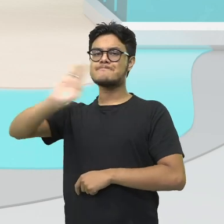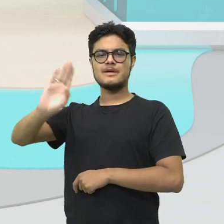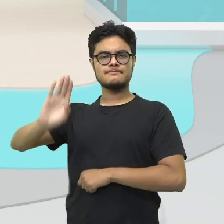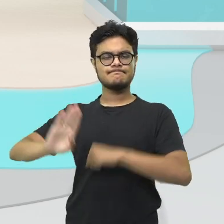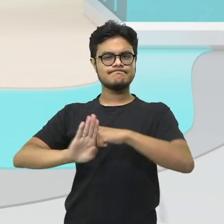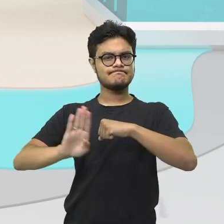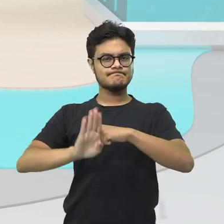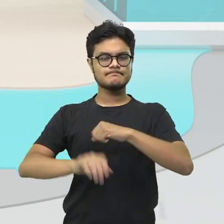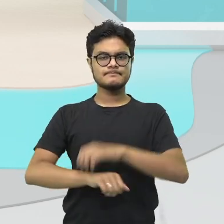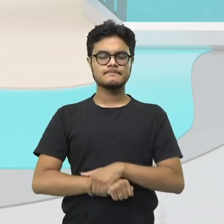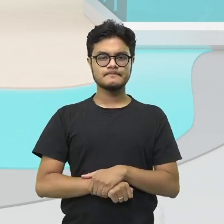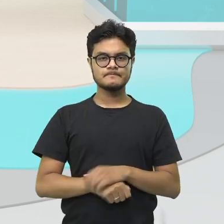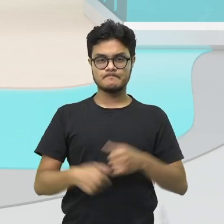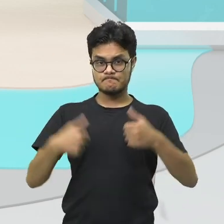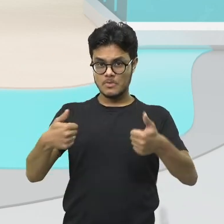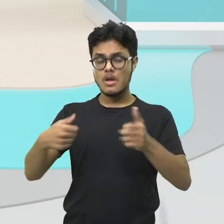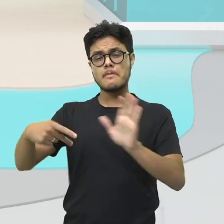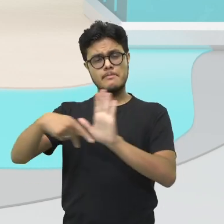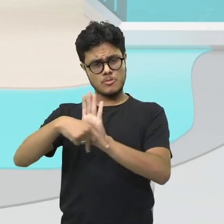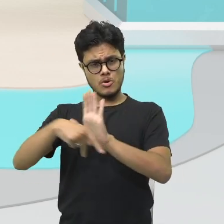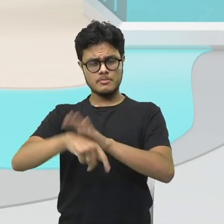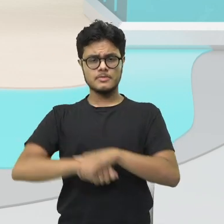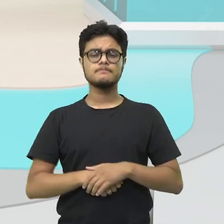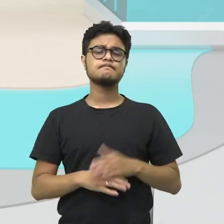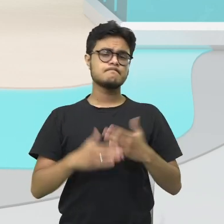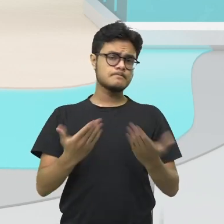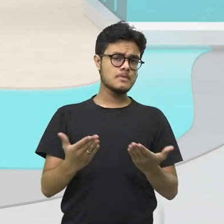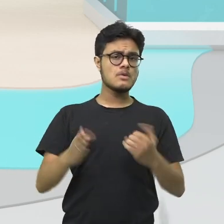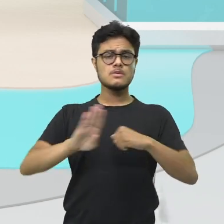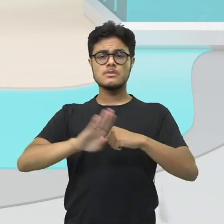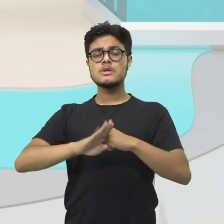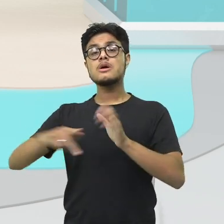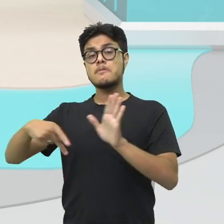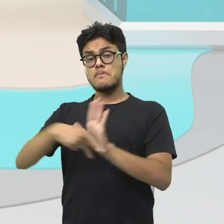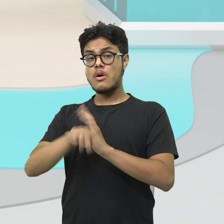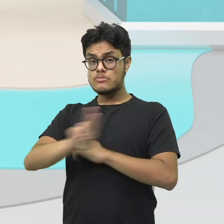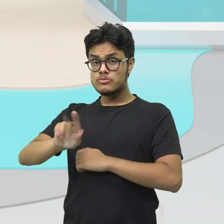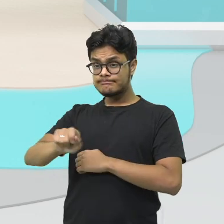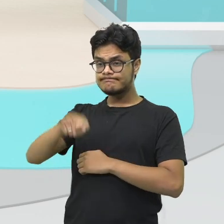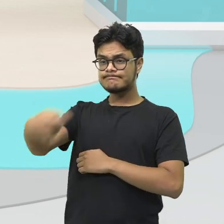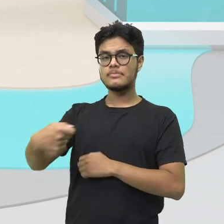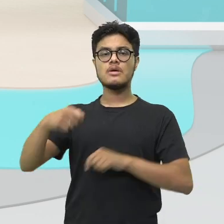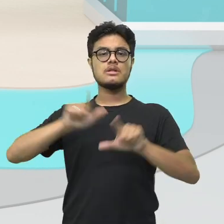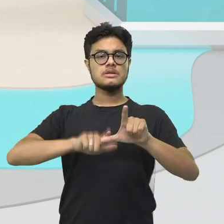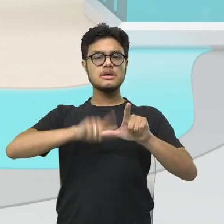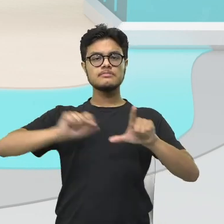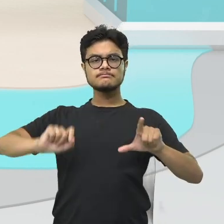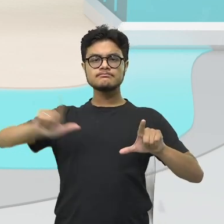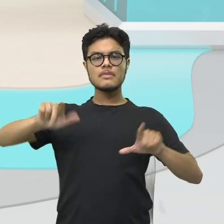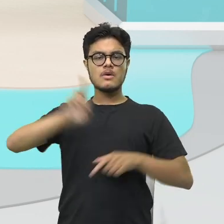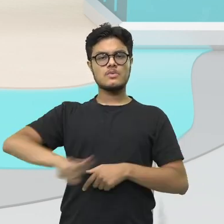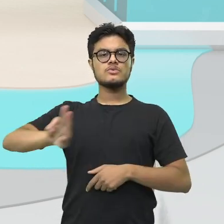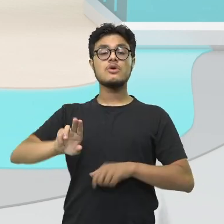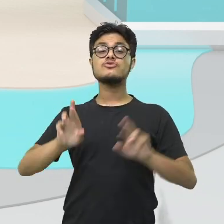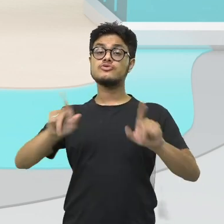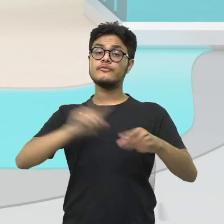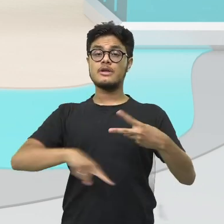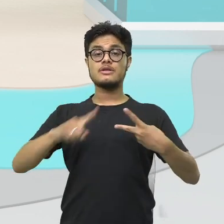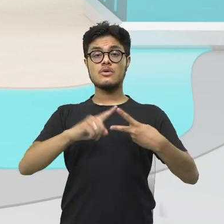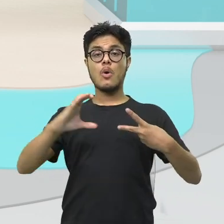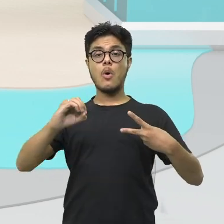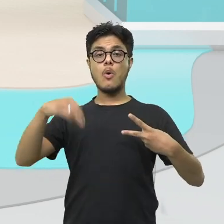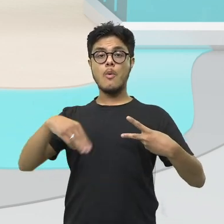são substantivos próprios. Então, todos os substantivos próprios, eles são grafados com letra maiúscula, diferente lá do